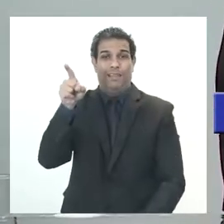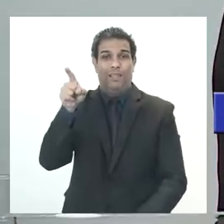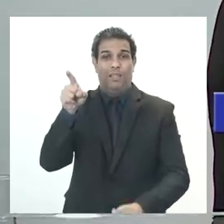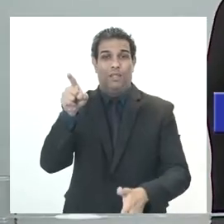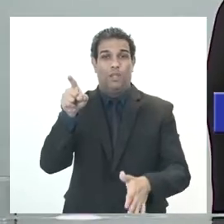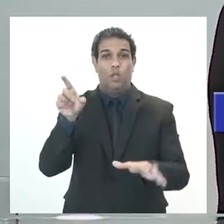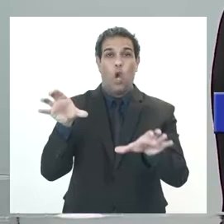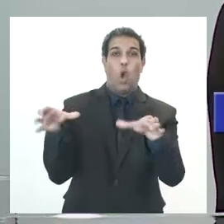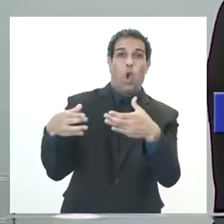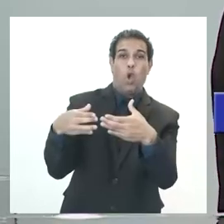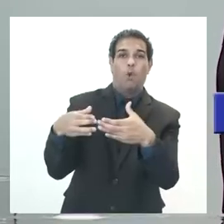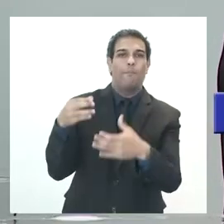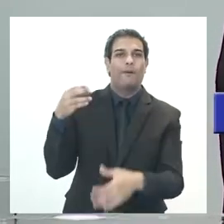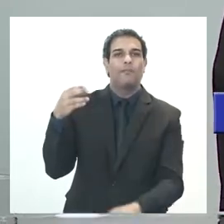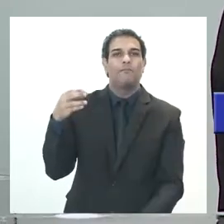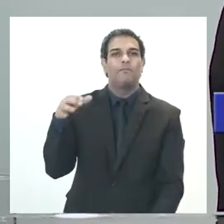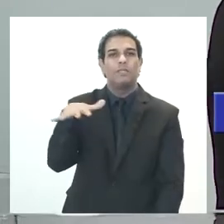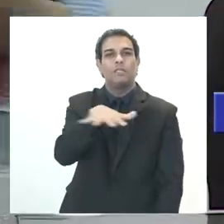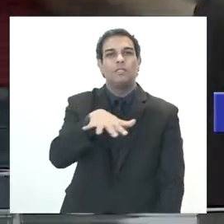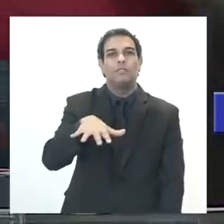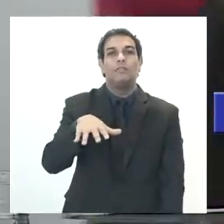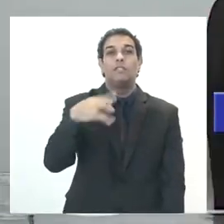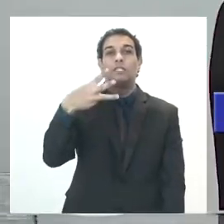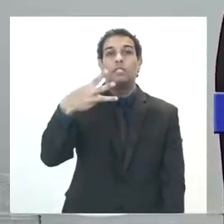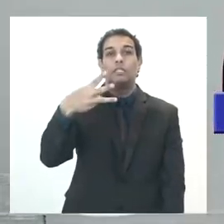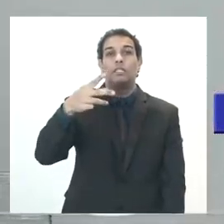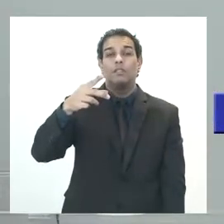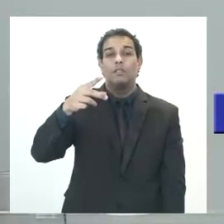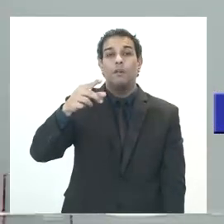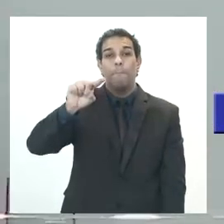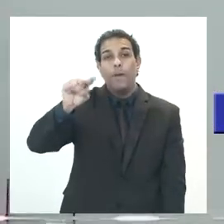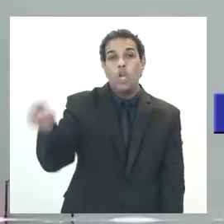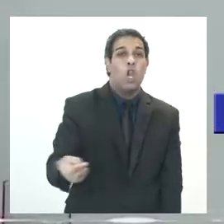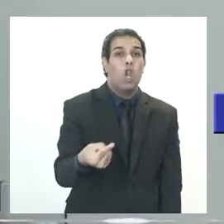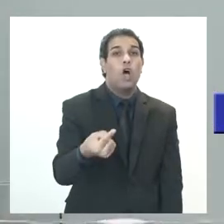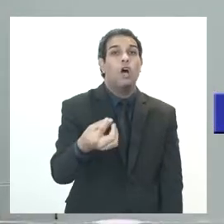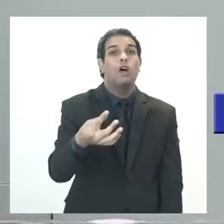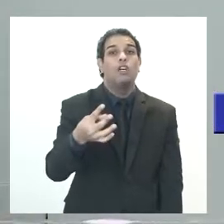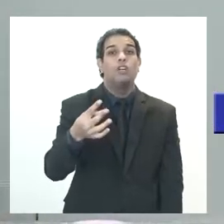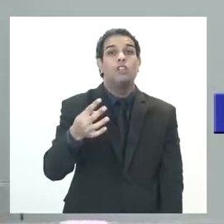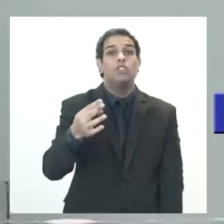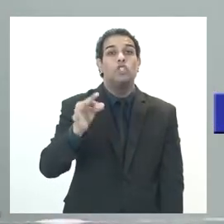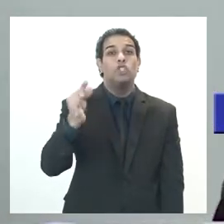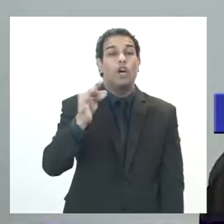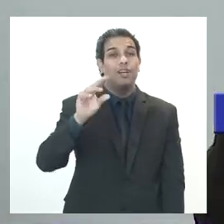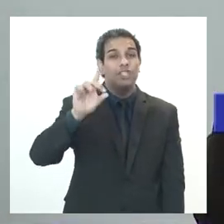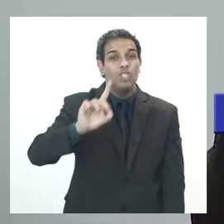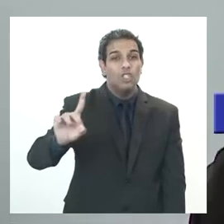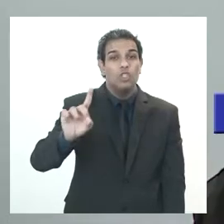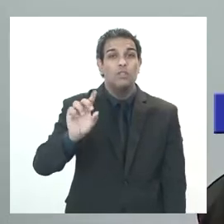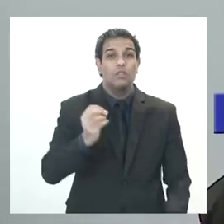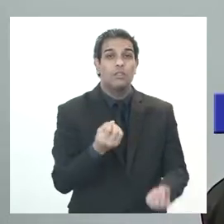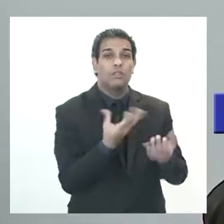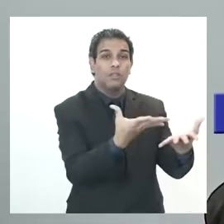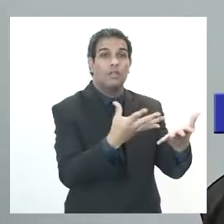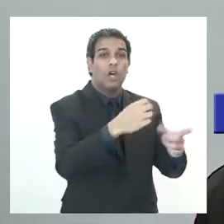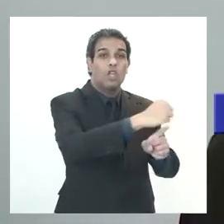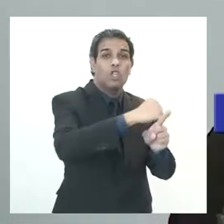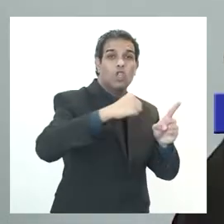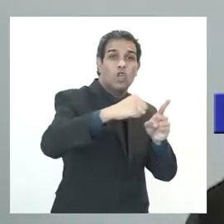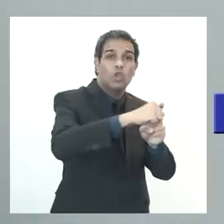um pacote de 3,5 trilhões de dólares para programas sociais